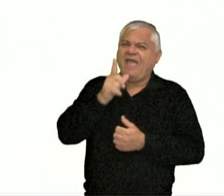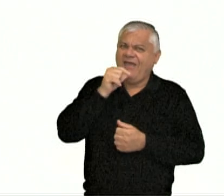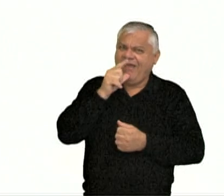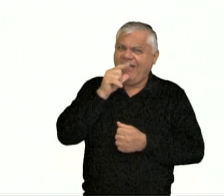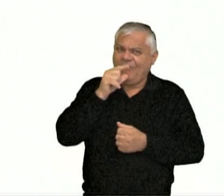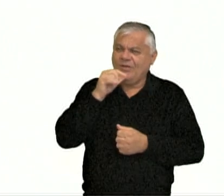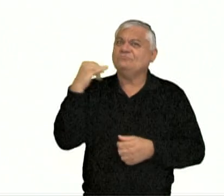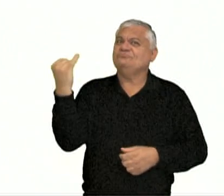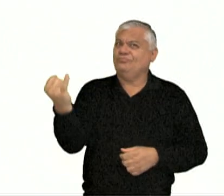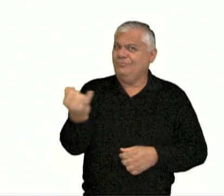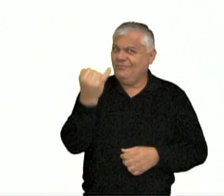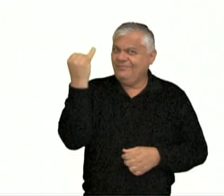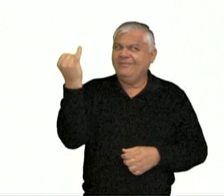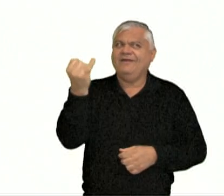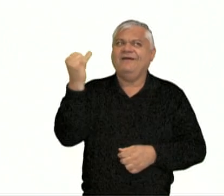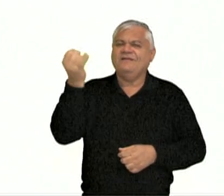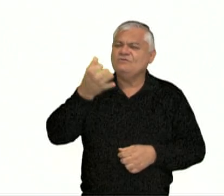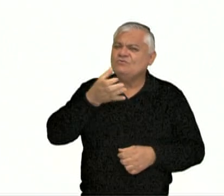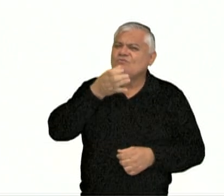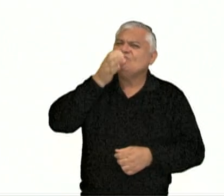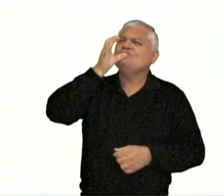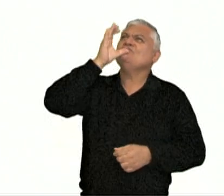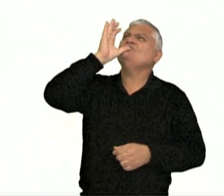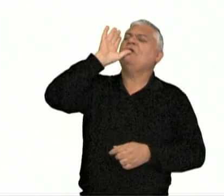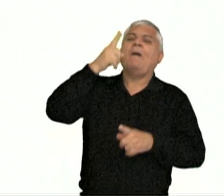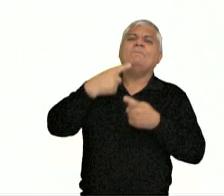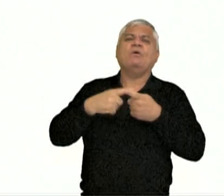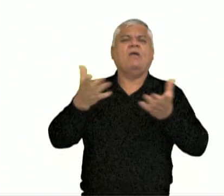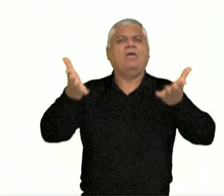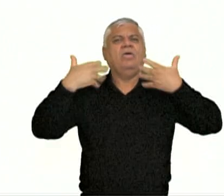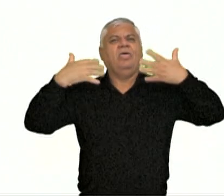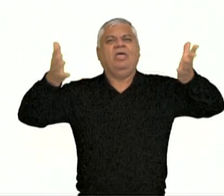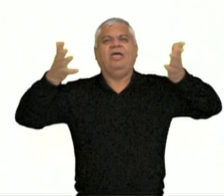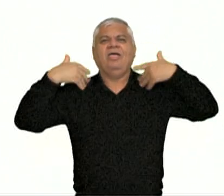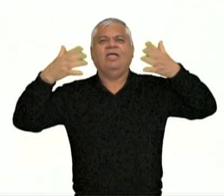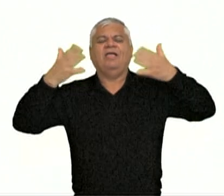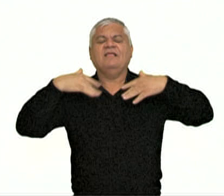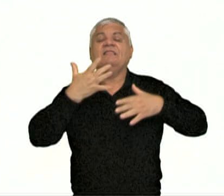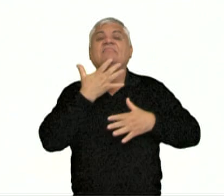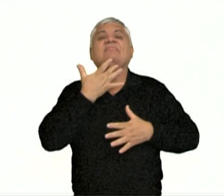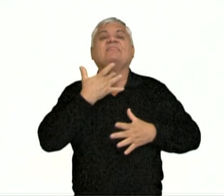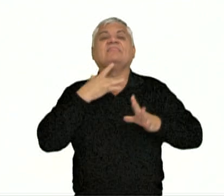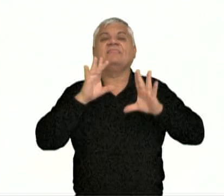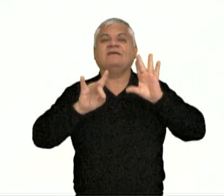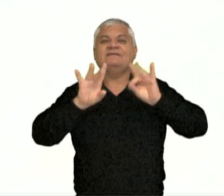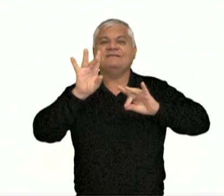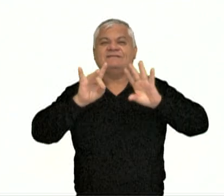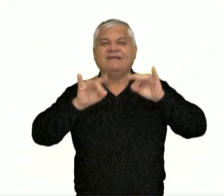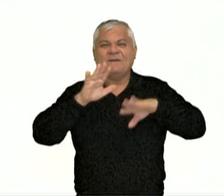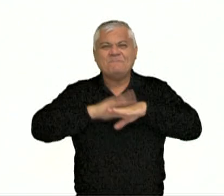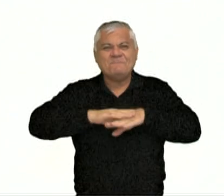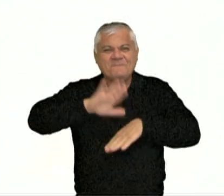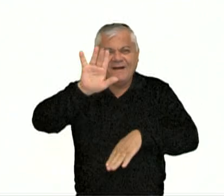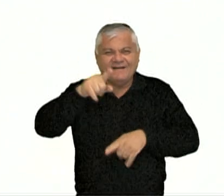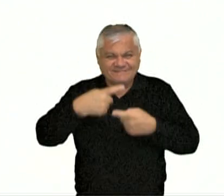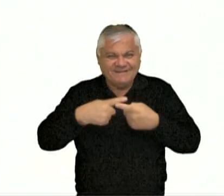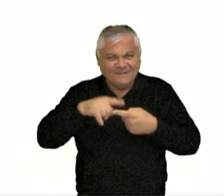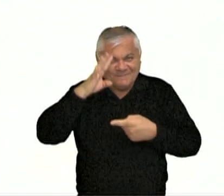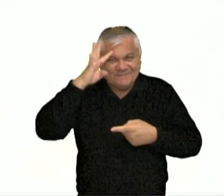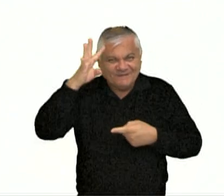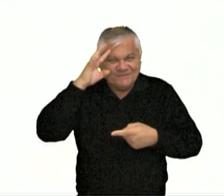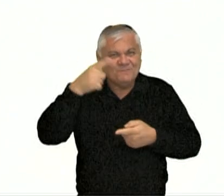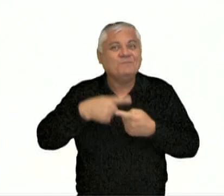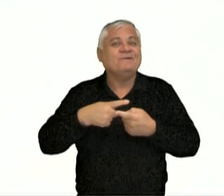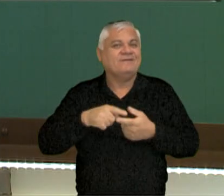muito importante, né? Por que em dias quentes nós sentimos mais sede? Você já pensou alguma vez